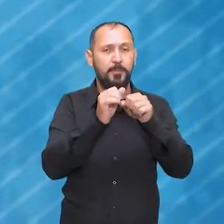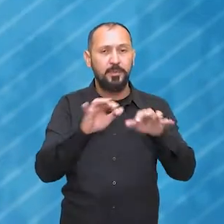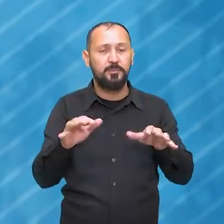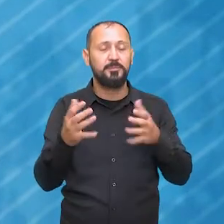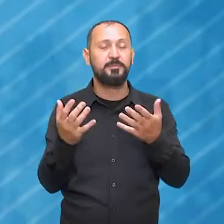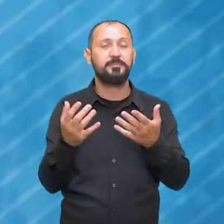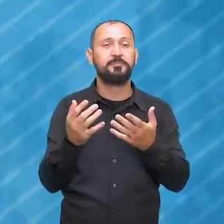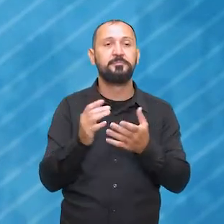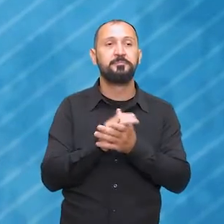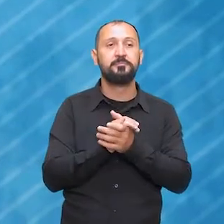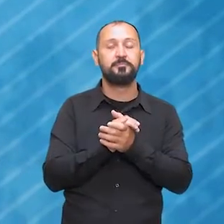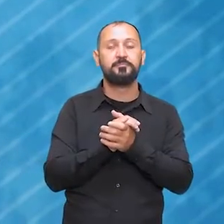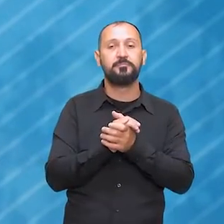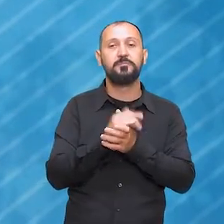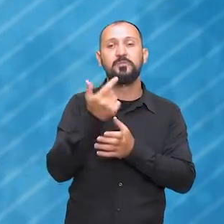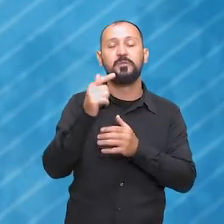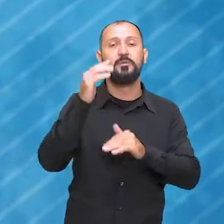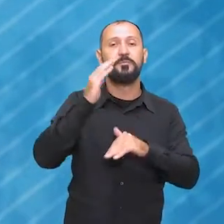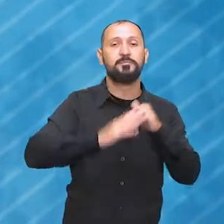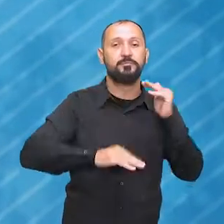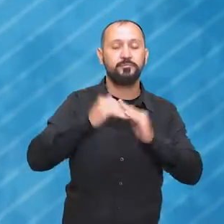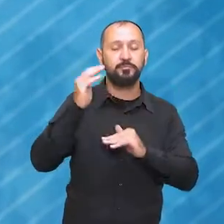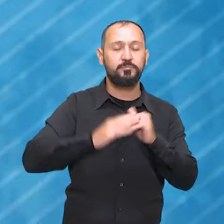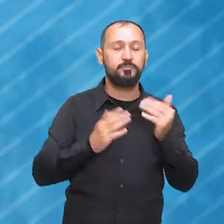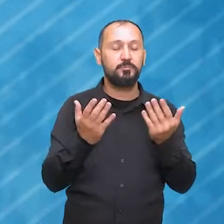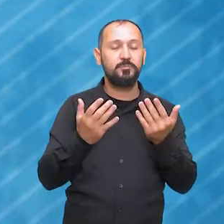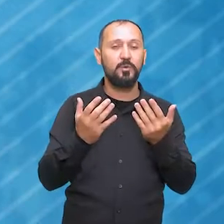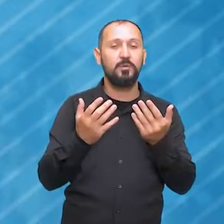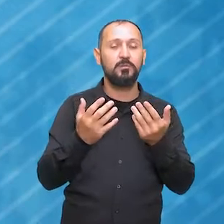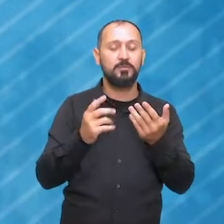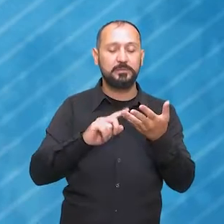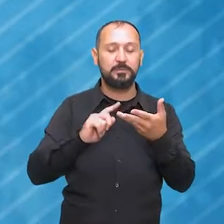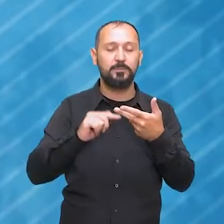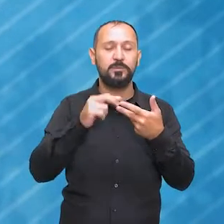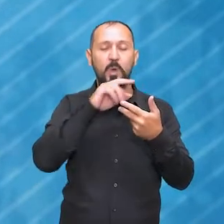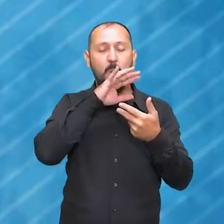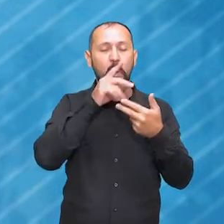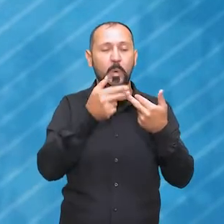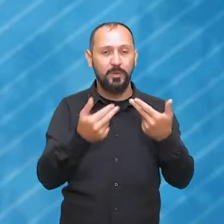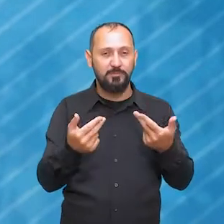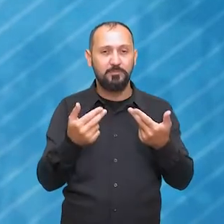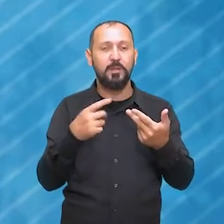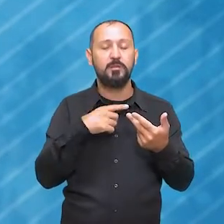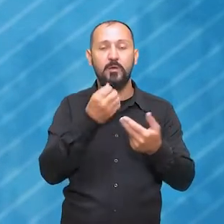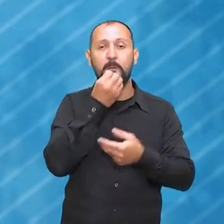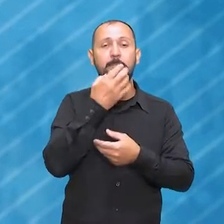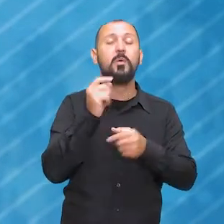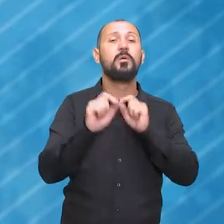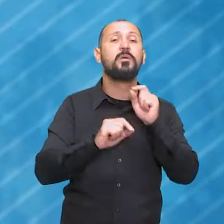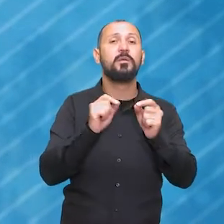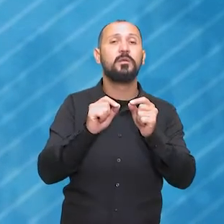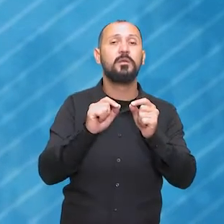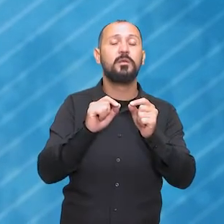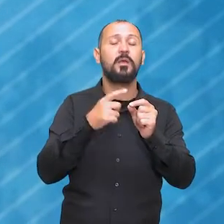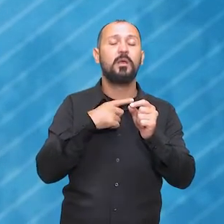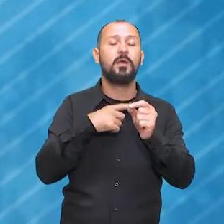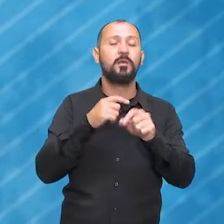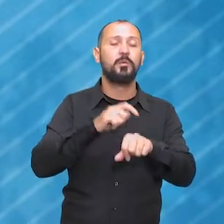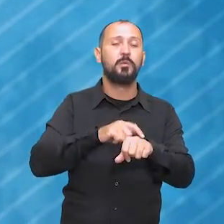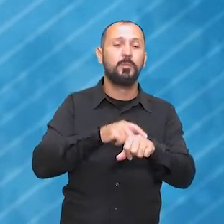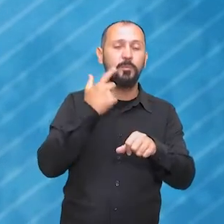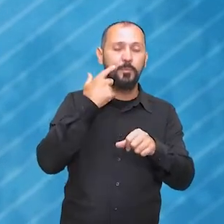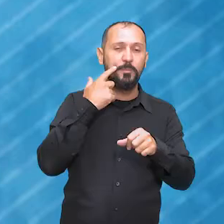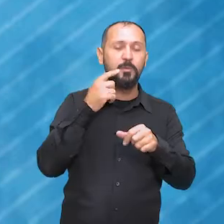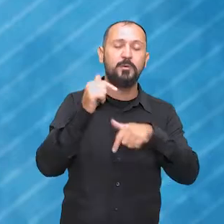algum. Geralmente, até por conta da pandemia, claro, a pandemia não trouxe, do ponto de vista profissional, só coisas ruins, mas coisas boas